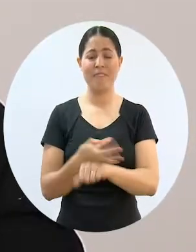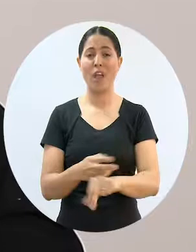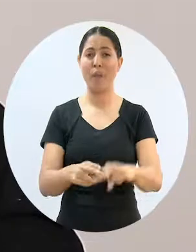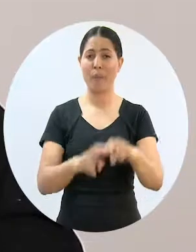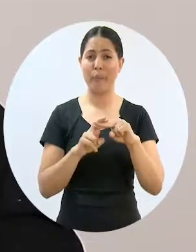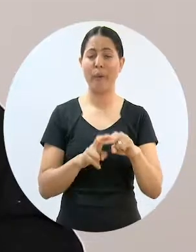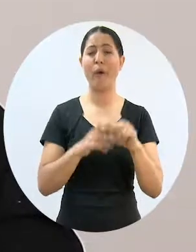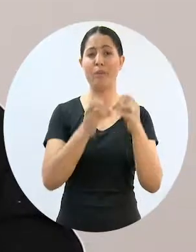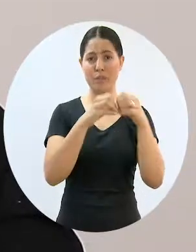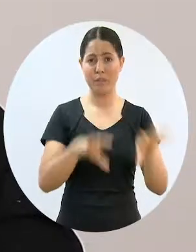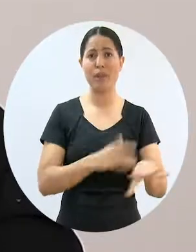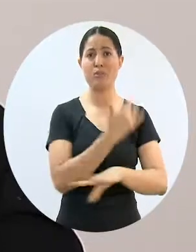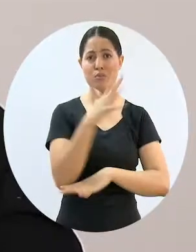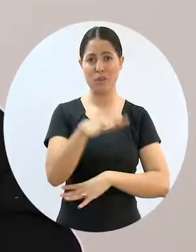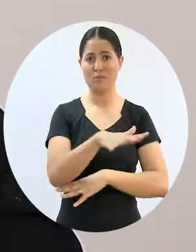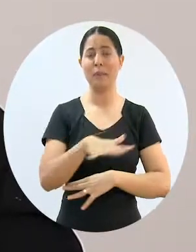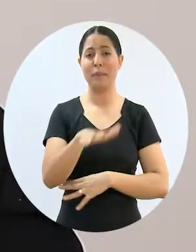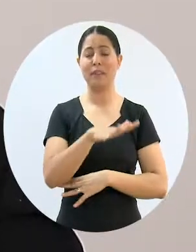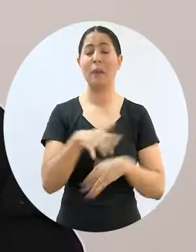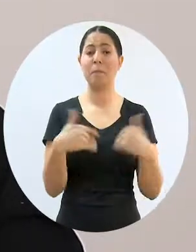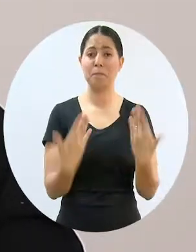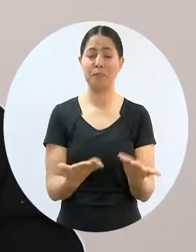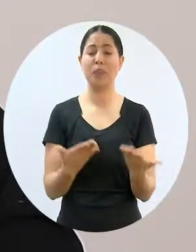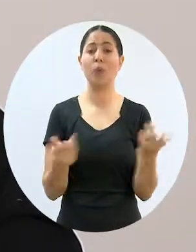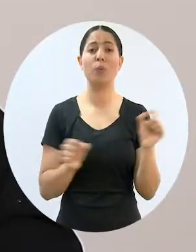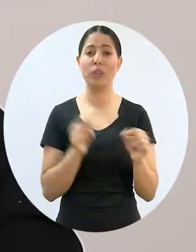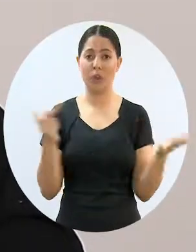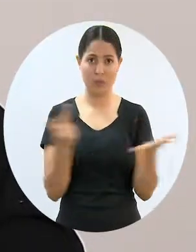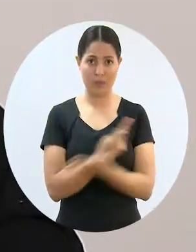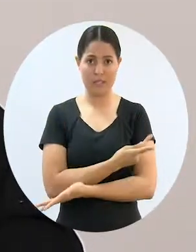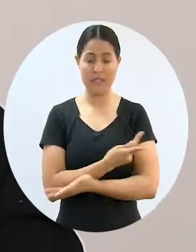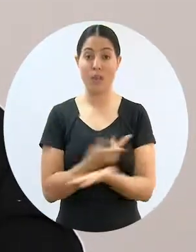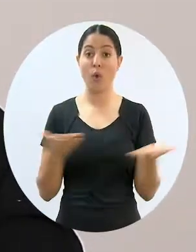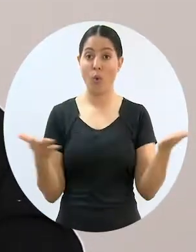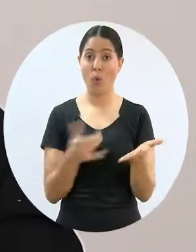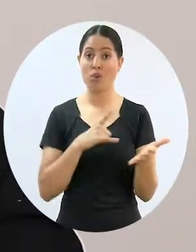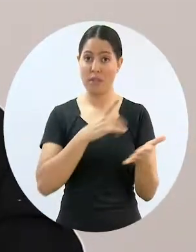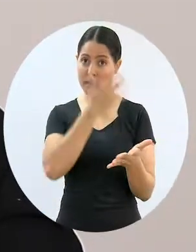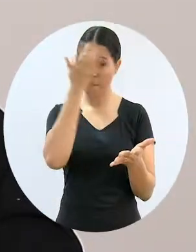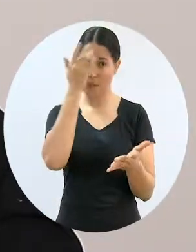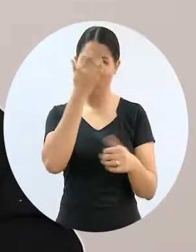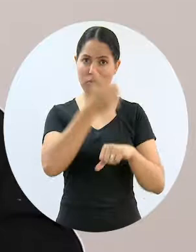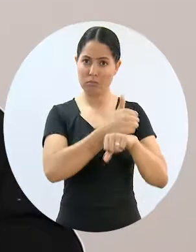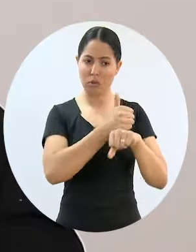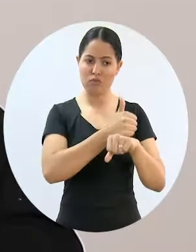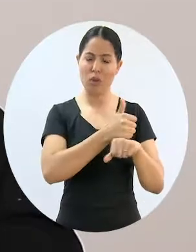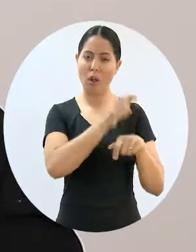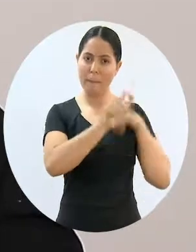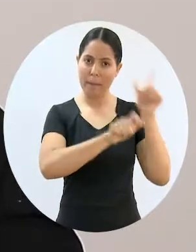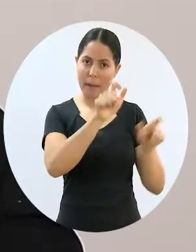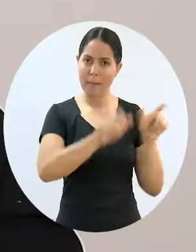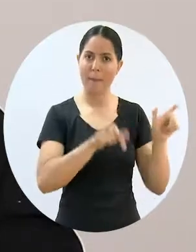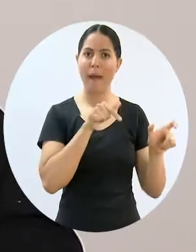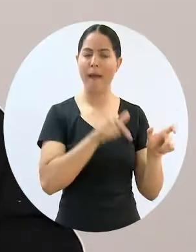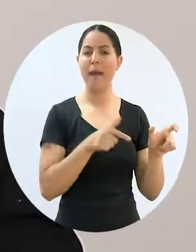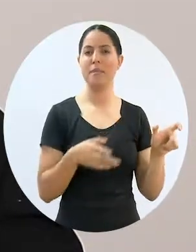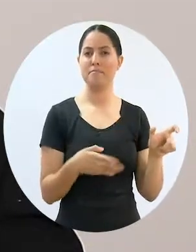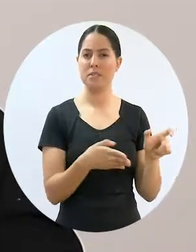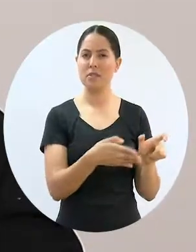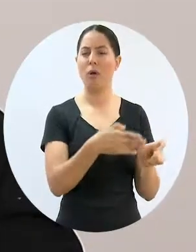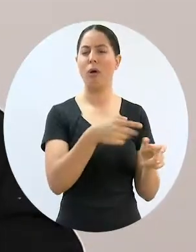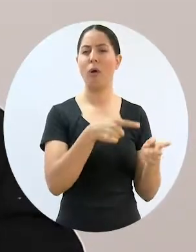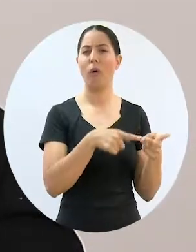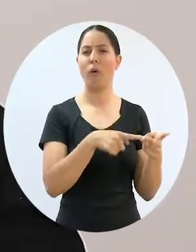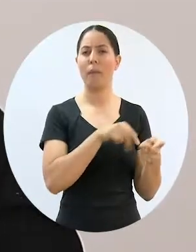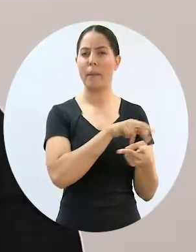decorrência desse dano ambiental. Então, hoje em dia nós sabemos que muitos pescadores, muitos pequenos